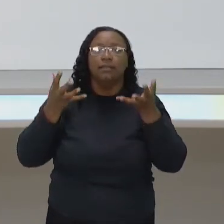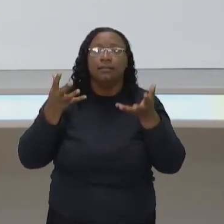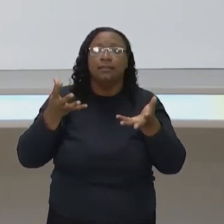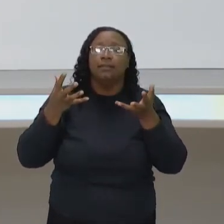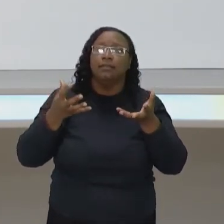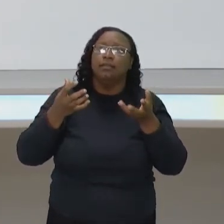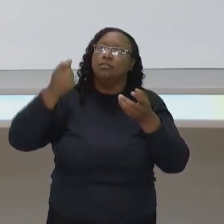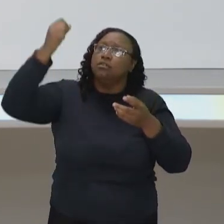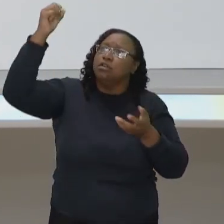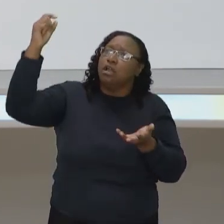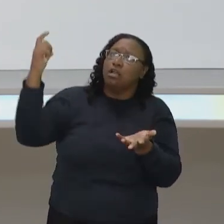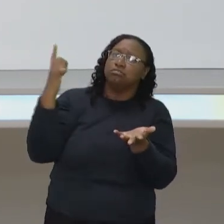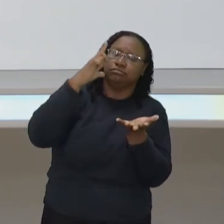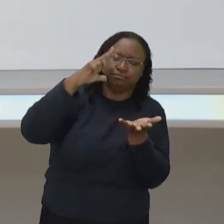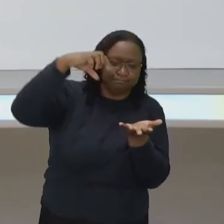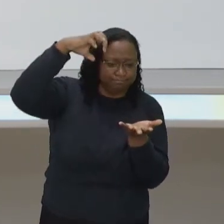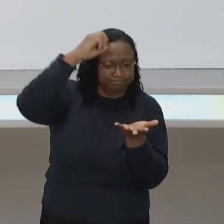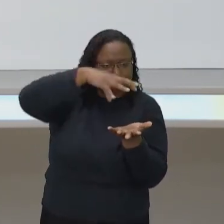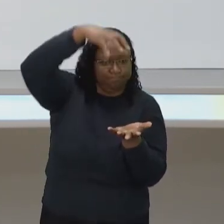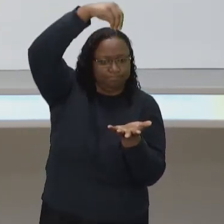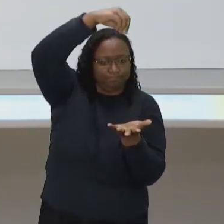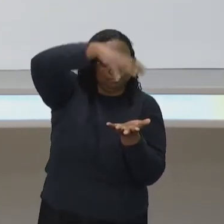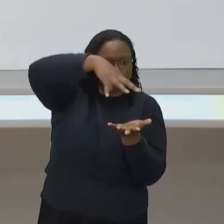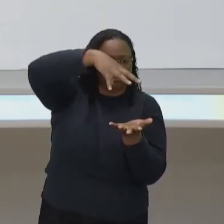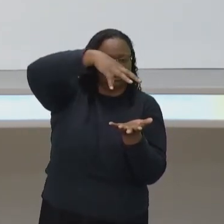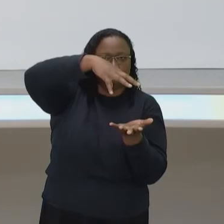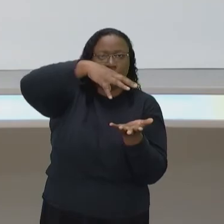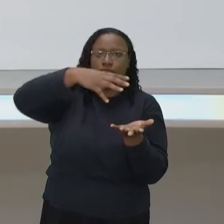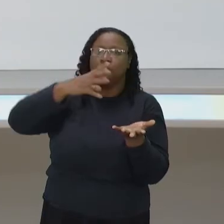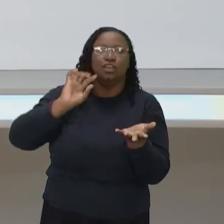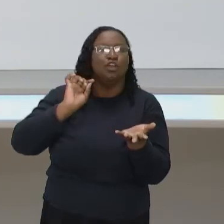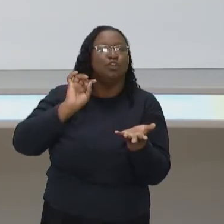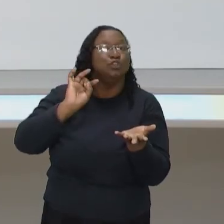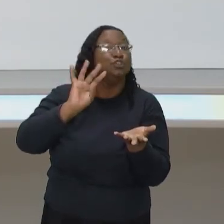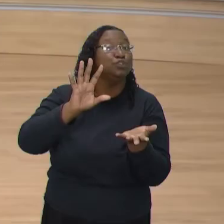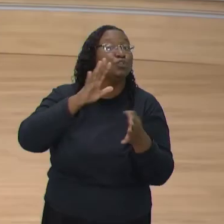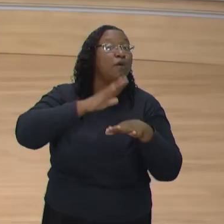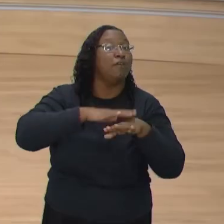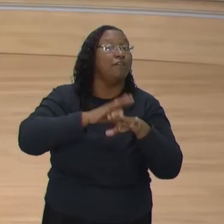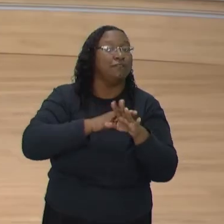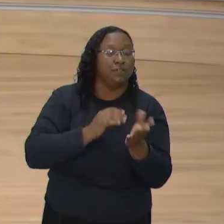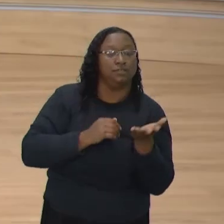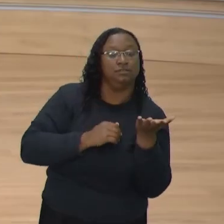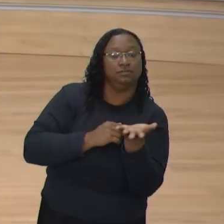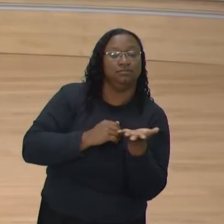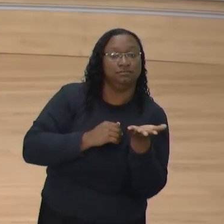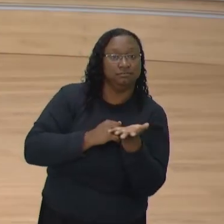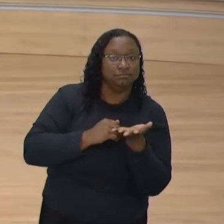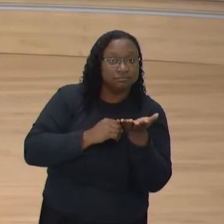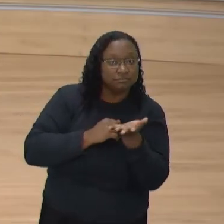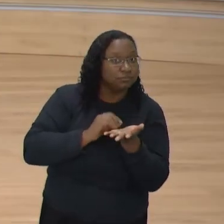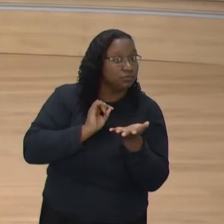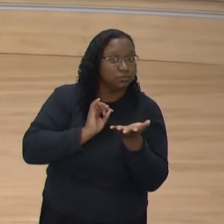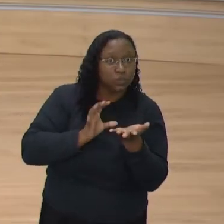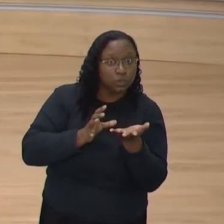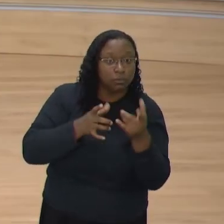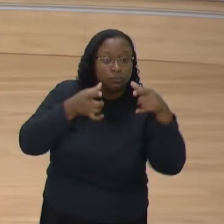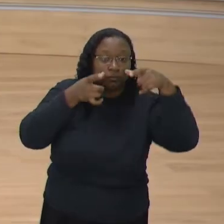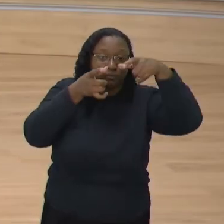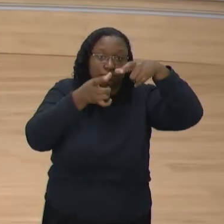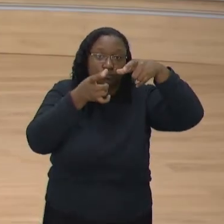a luz seja distribuída. E eu não calculei ainda, eu calculei só desse furo. E do furo já deu